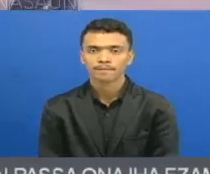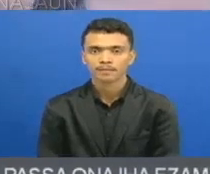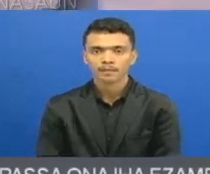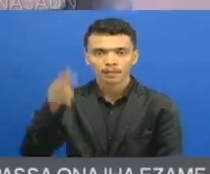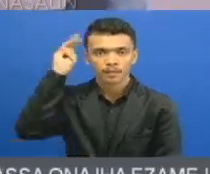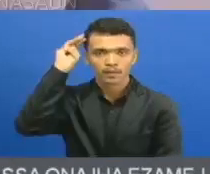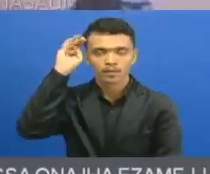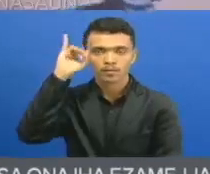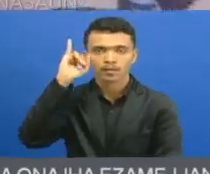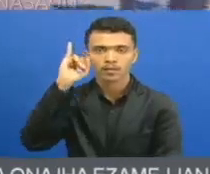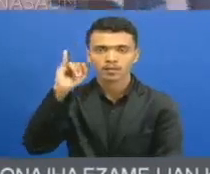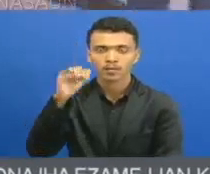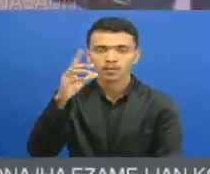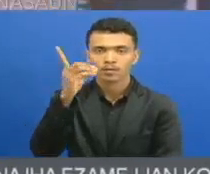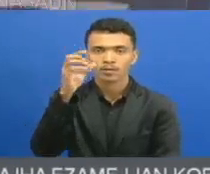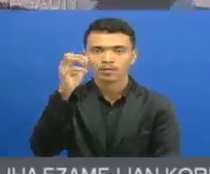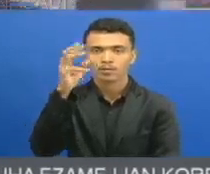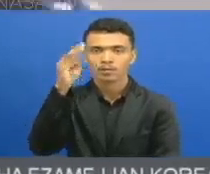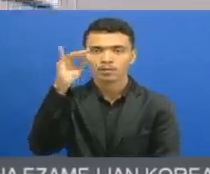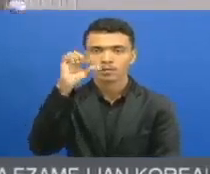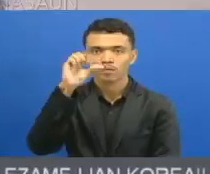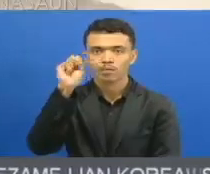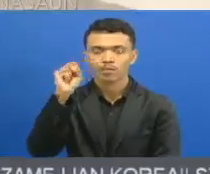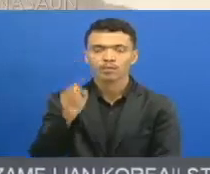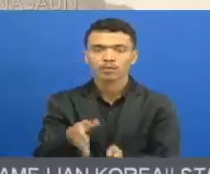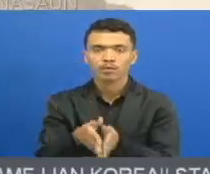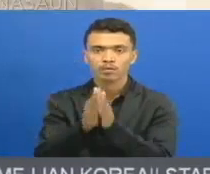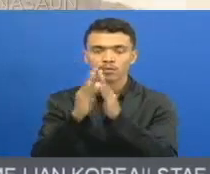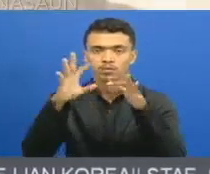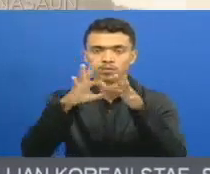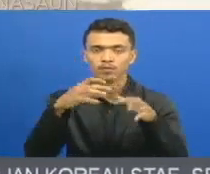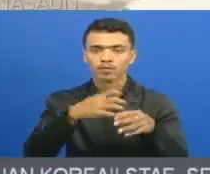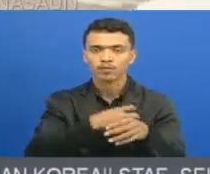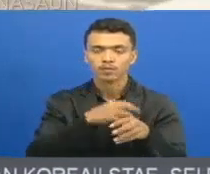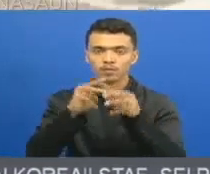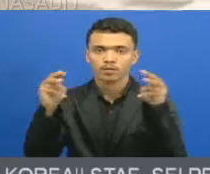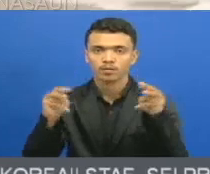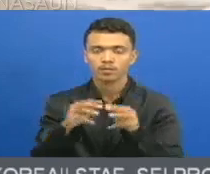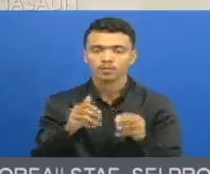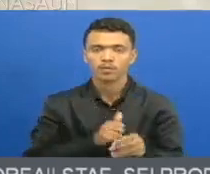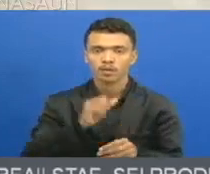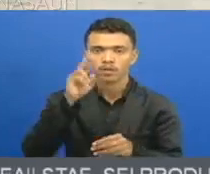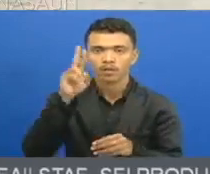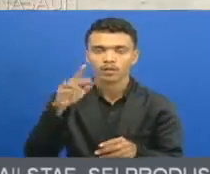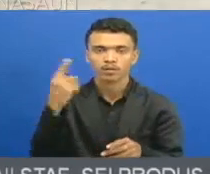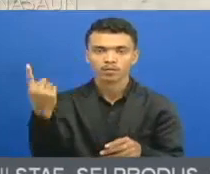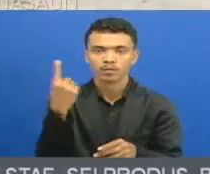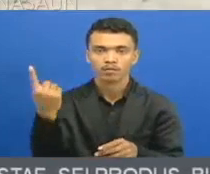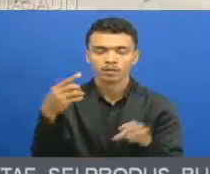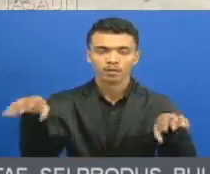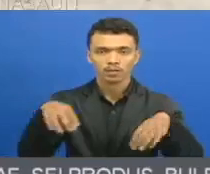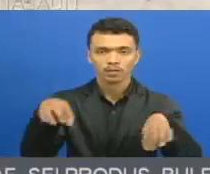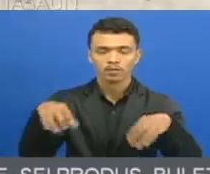Ministro interior interino Domingos Mariano Reis, ho suba membro PNTL municipio Aileu, atu mantein profesionalismo servisu,